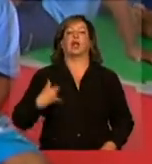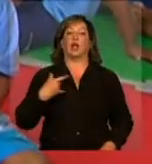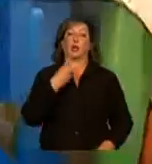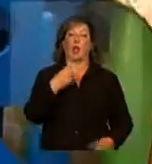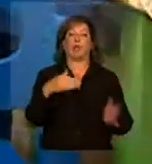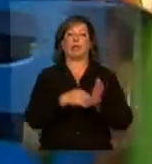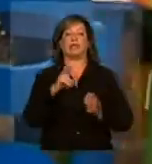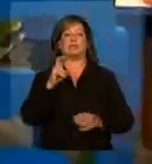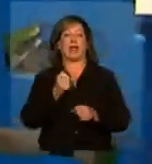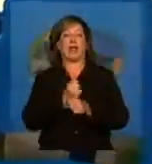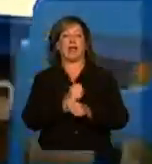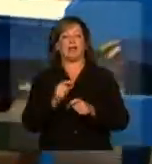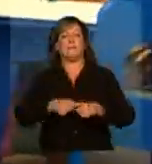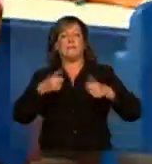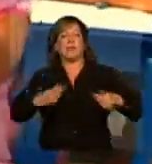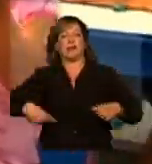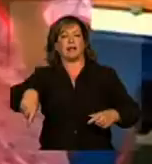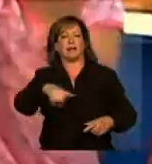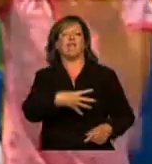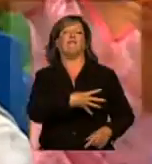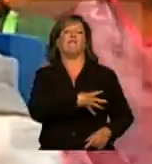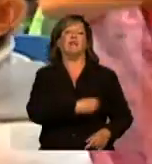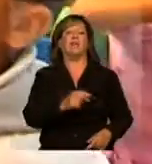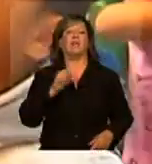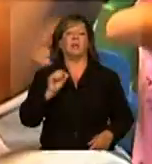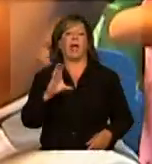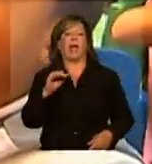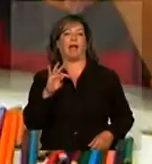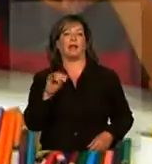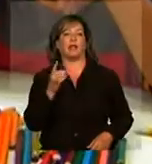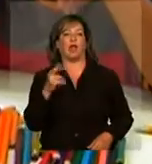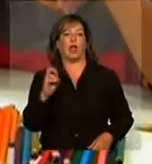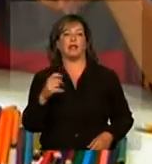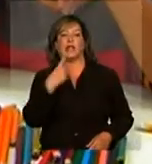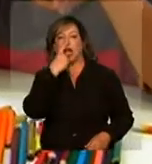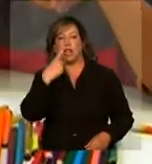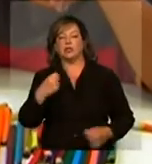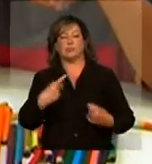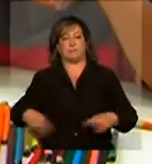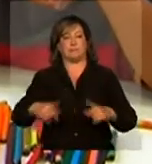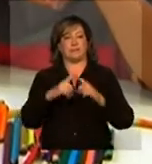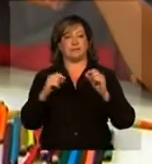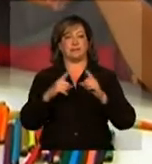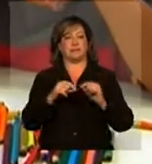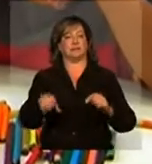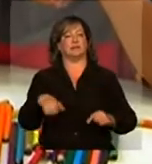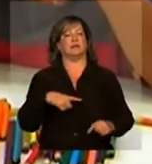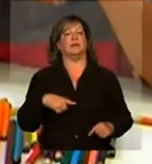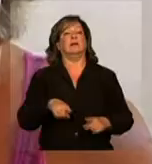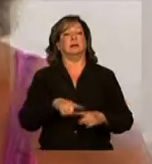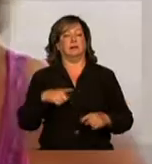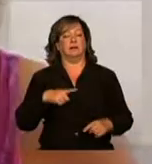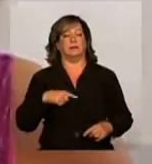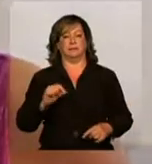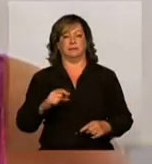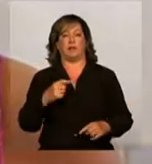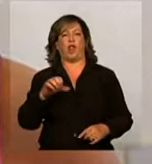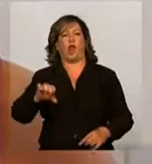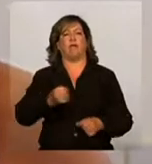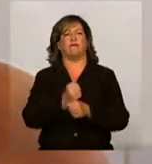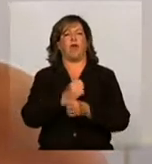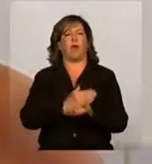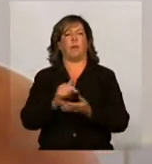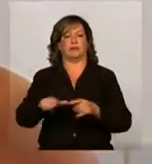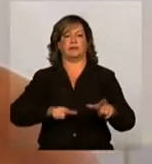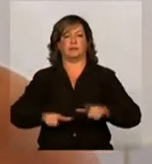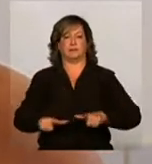5 anos. A maioria, filho de catadores de um lixão em Brasília. O trabalho da entidade começou há 9 anos. Nós começamos,